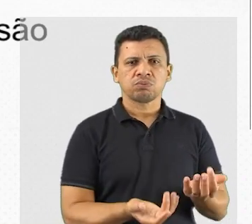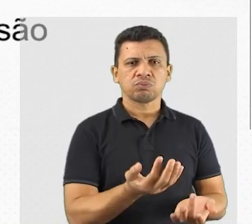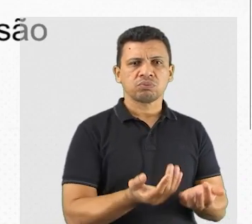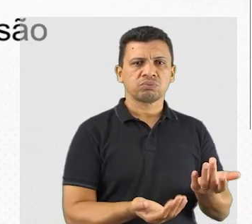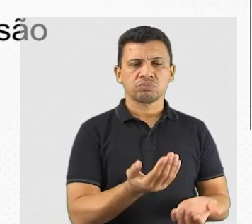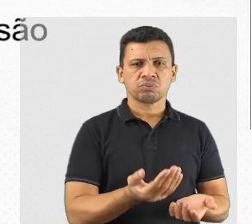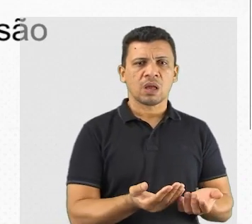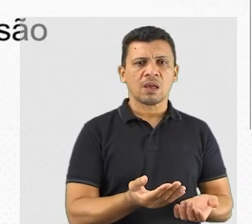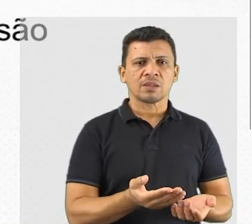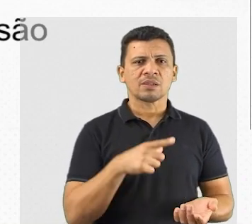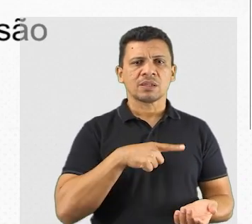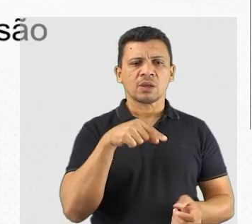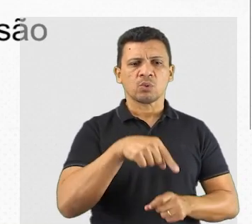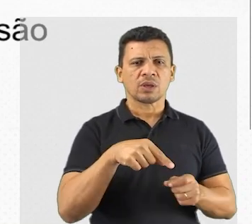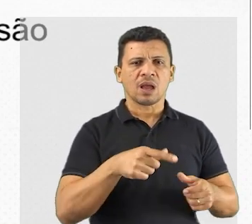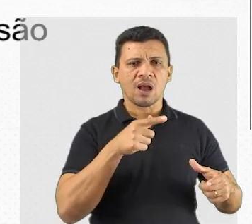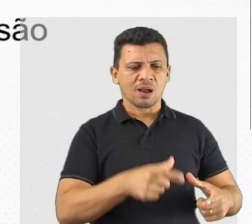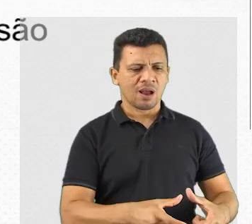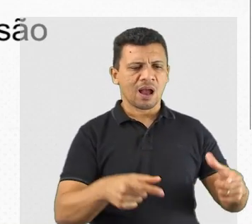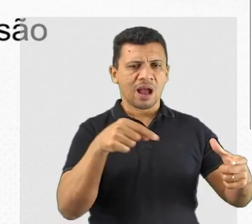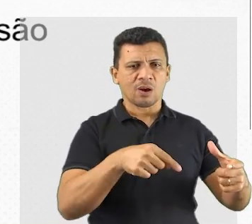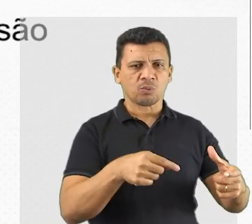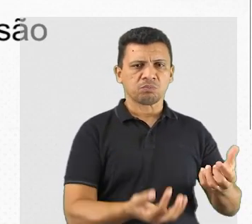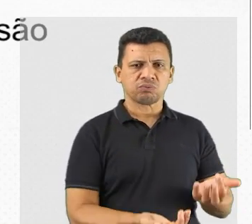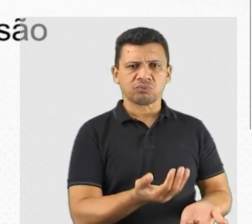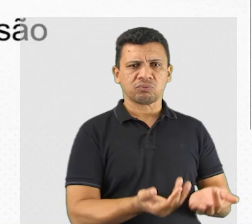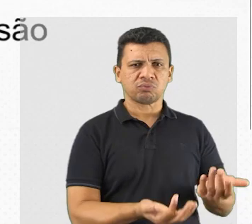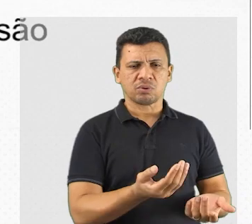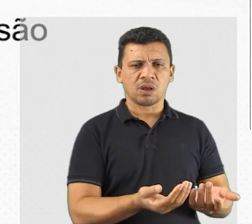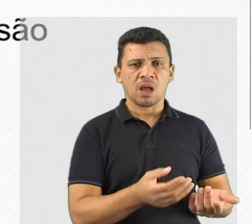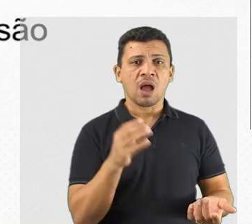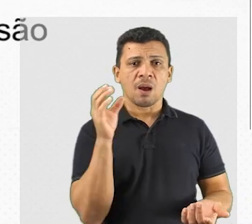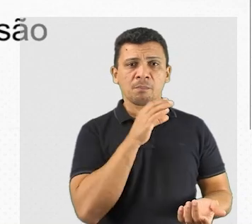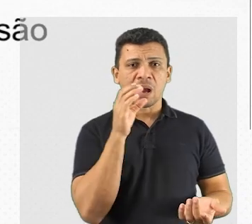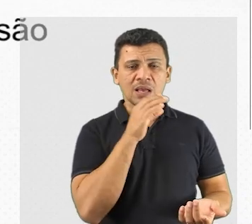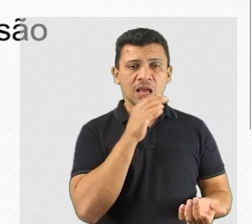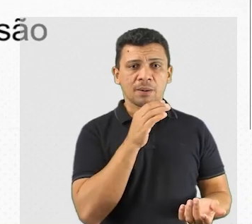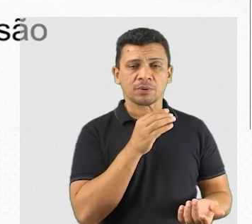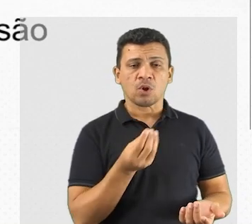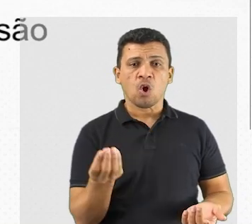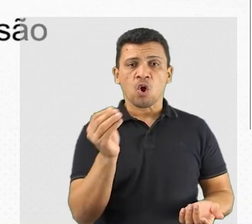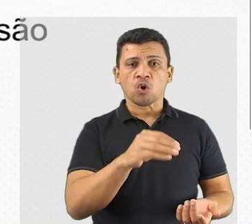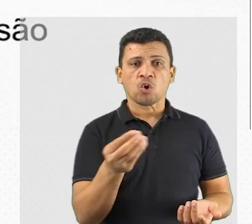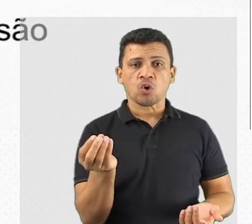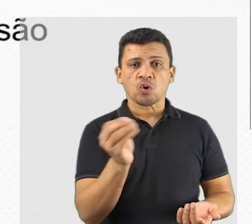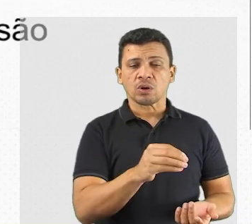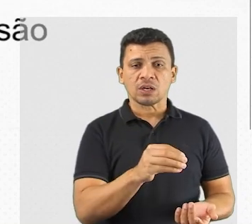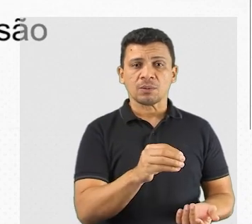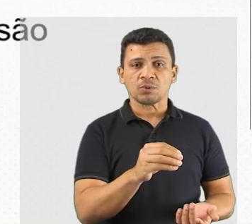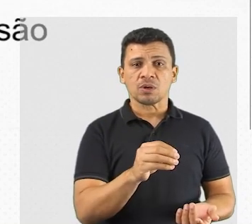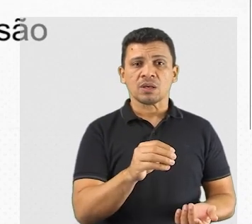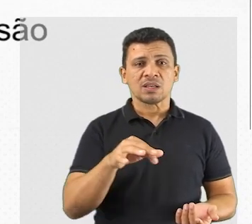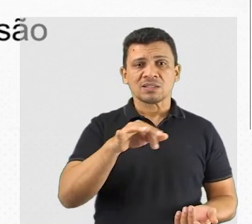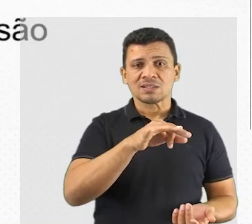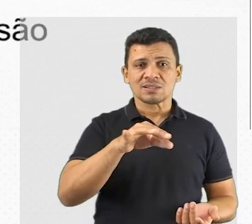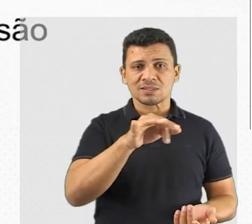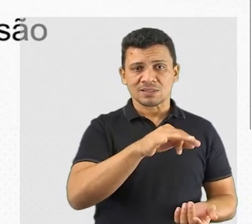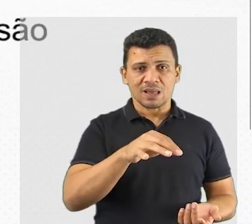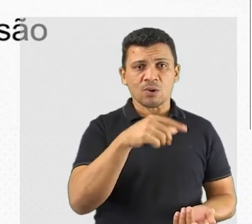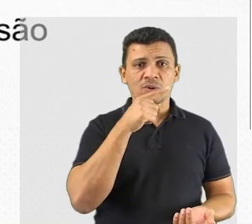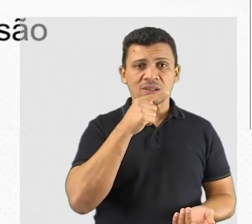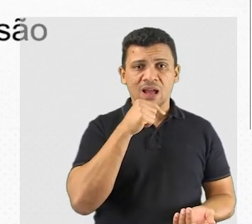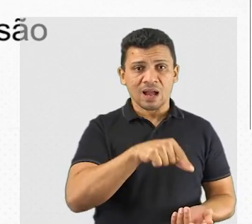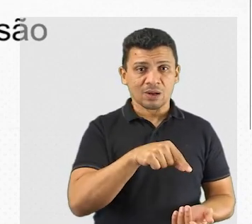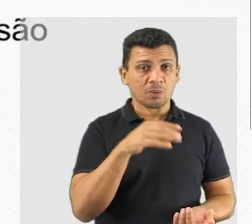batatas em 1 litro de água é mais rápido se adicionarmos 200 gramas de sal à água de